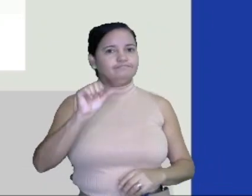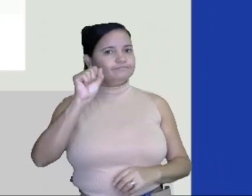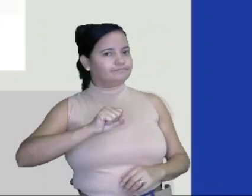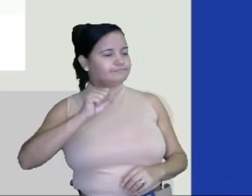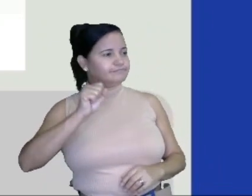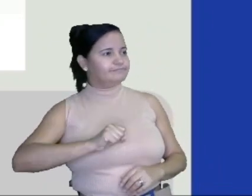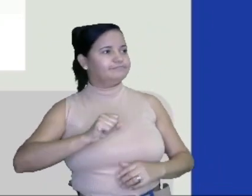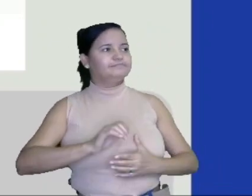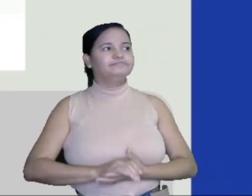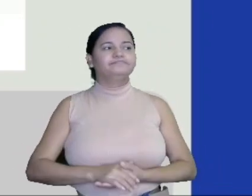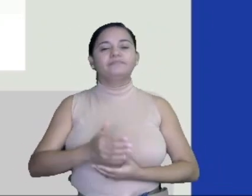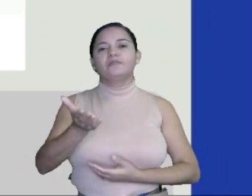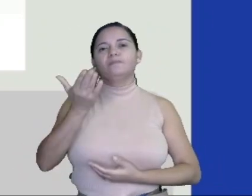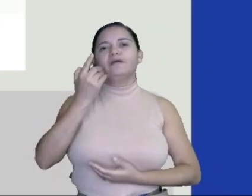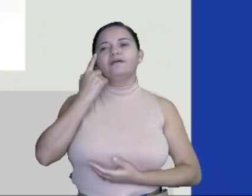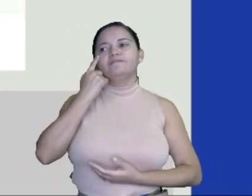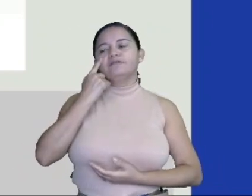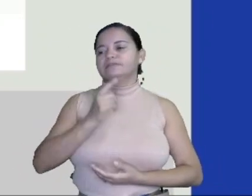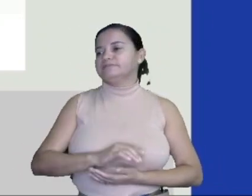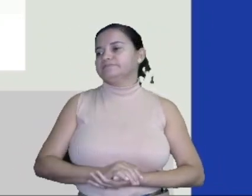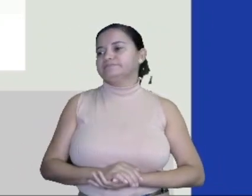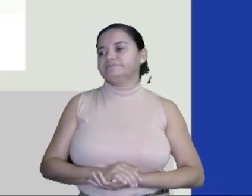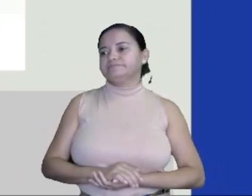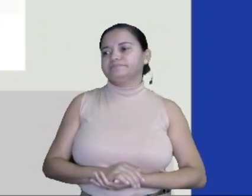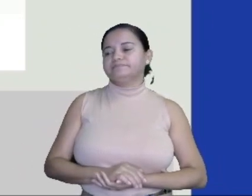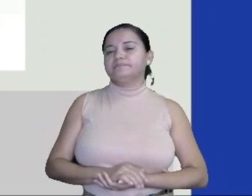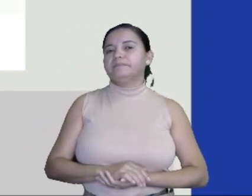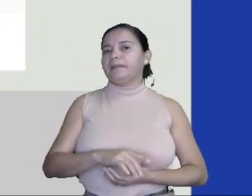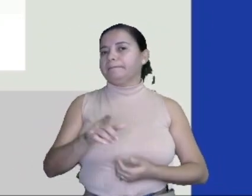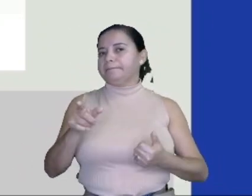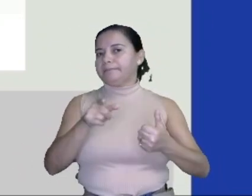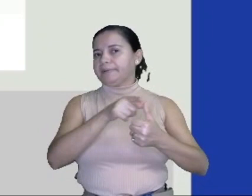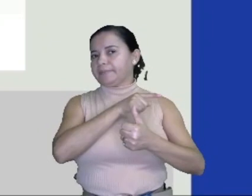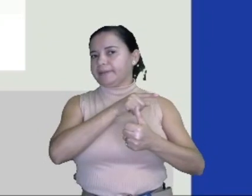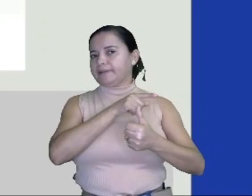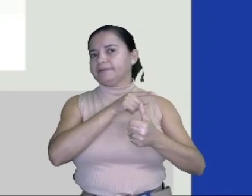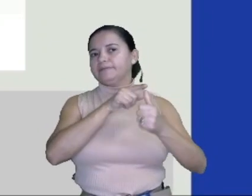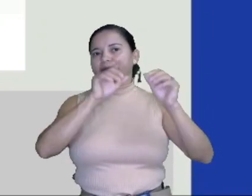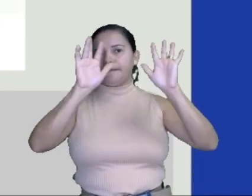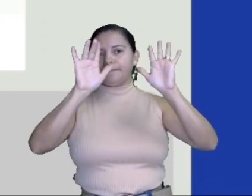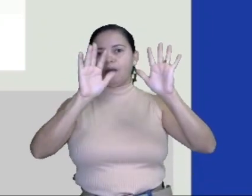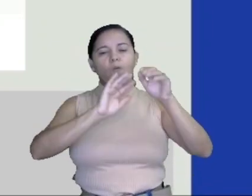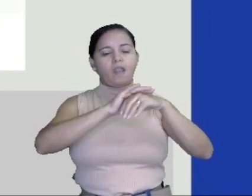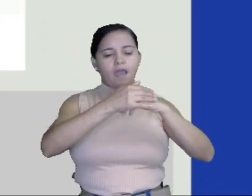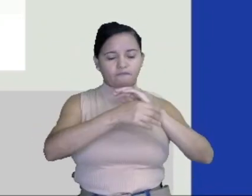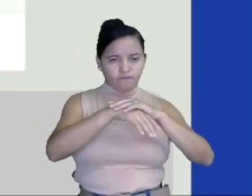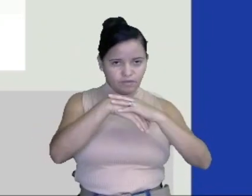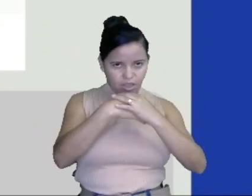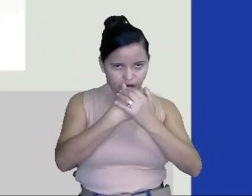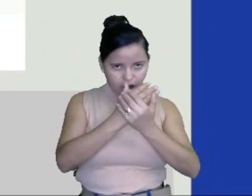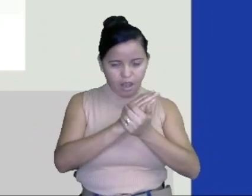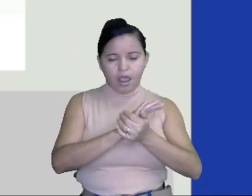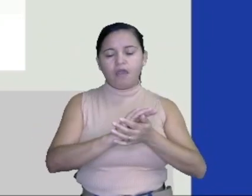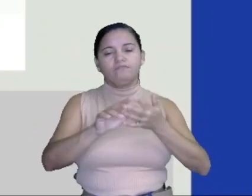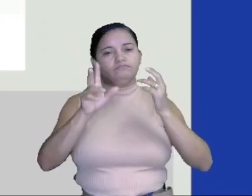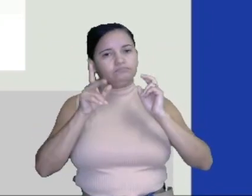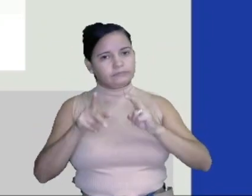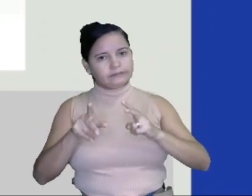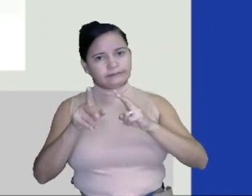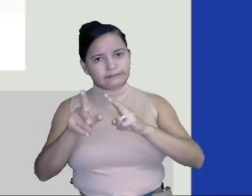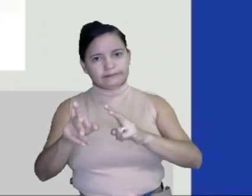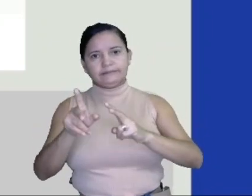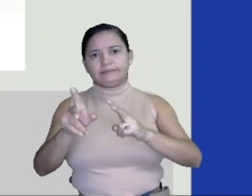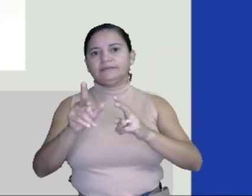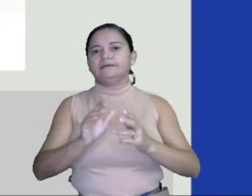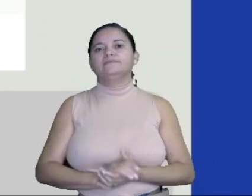vamos ver o que a gente pode fazer. Deve-se lavar bem as mãos antes de comer. É indicado retirar as